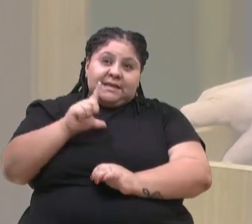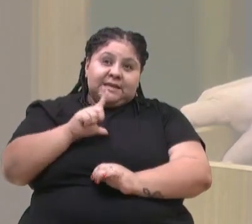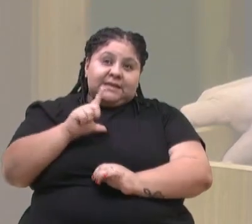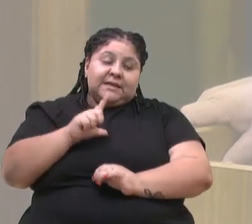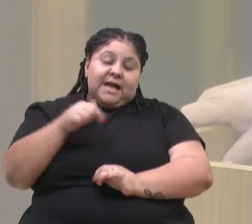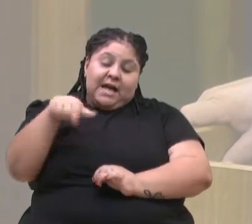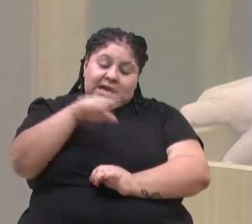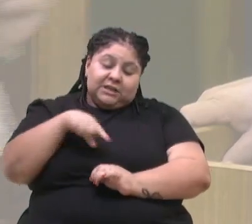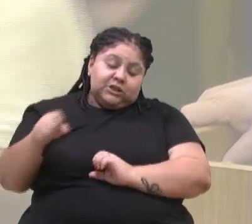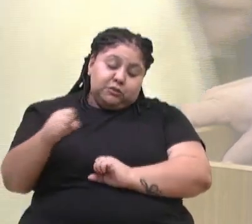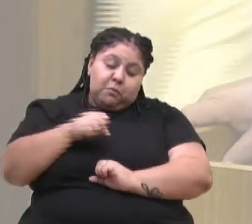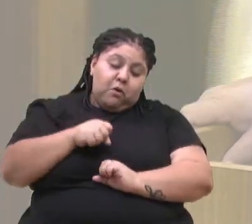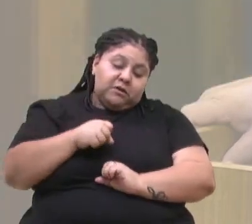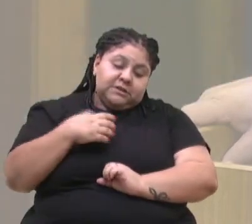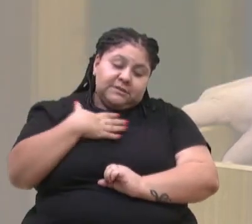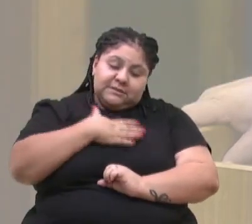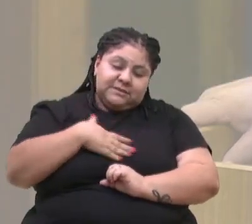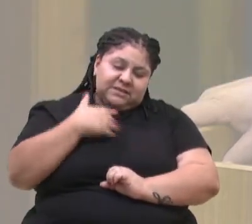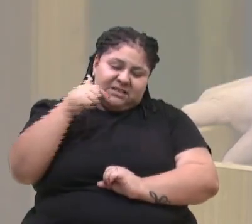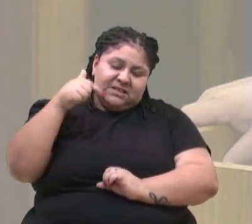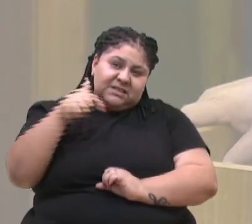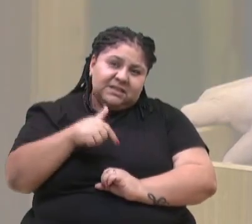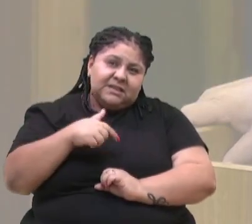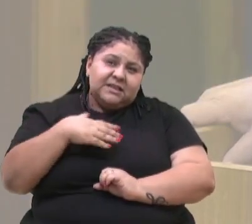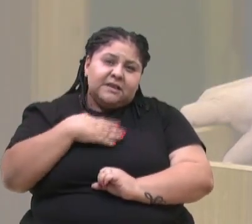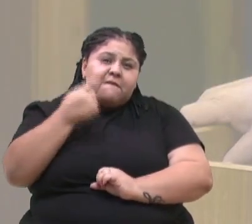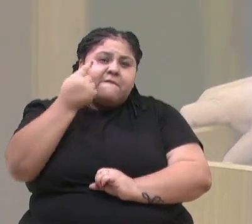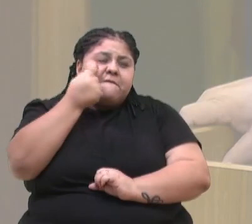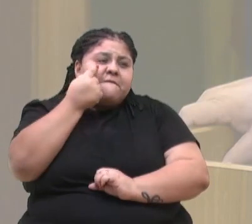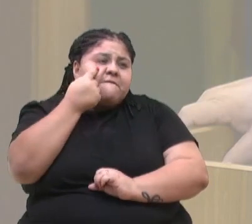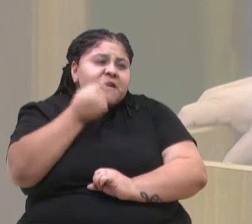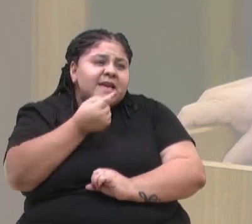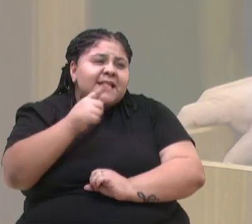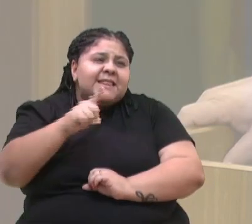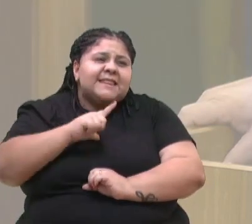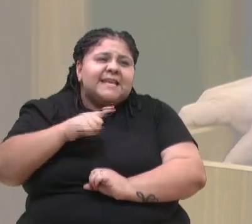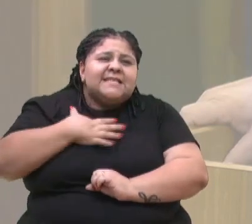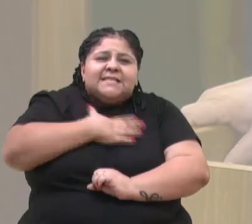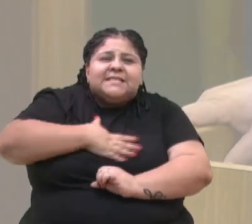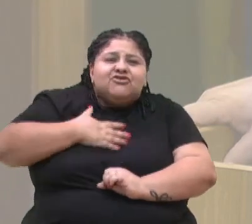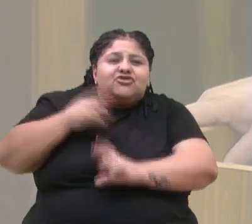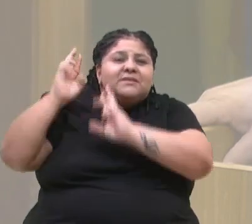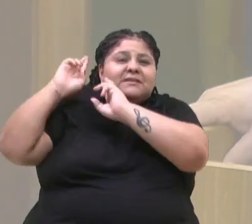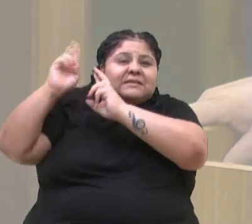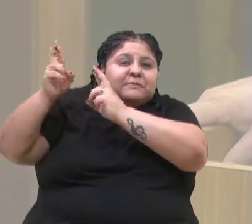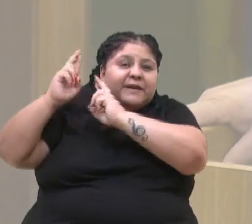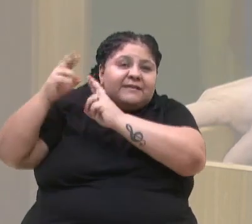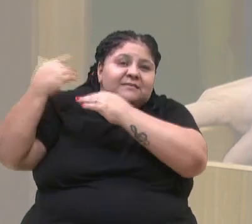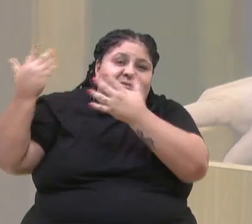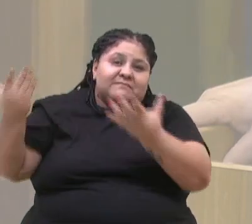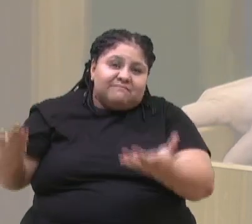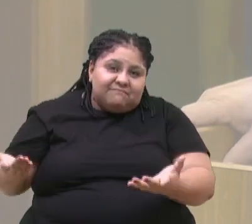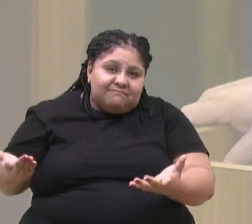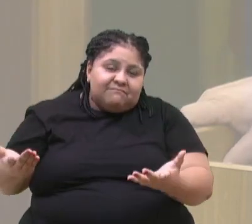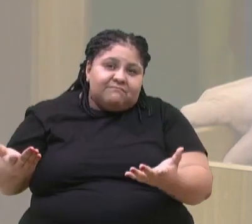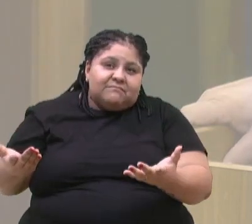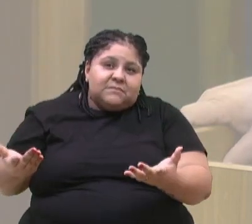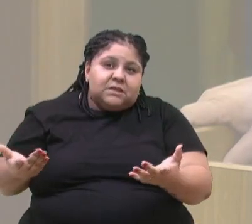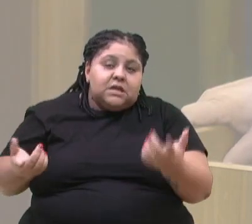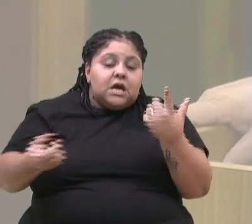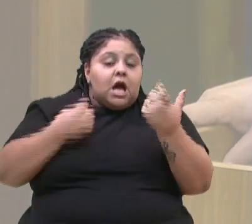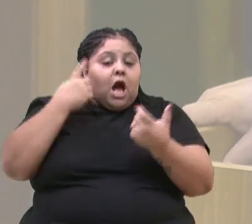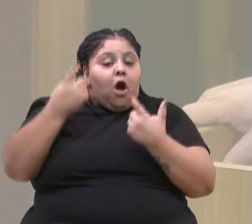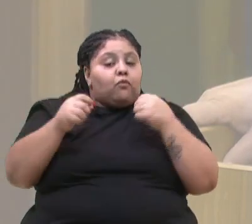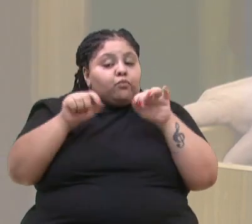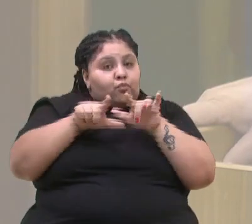ser que tinha uma luz no fim do túnel, que o pessoal do Fátima Baixa seria atendido, Então, algumas limpezas,